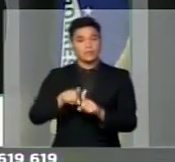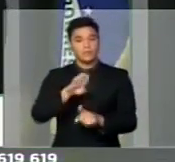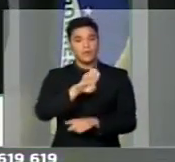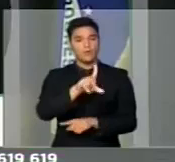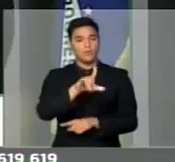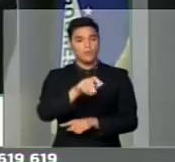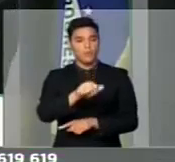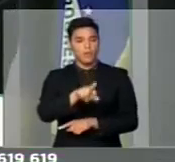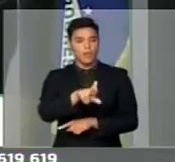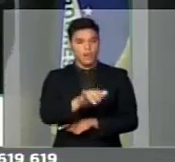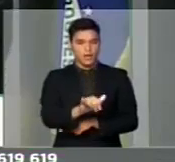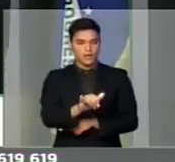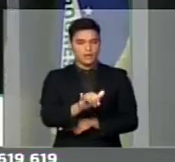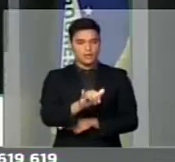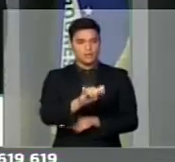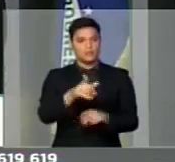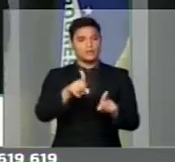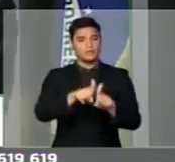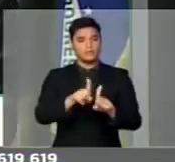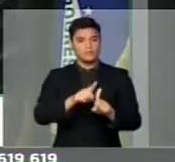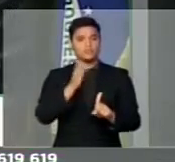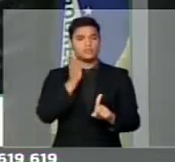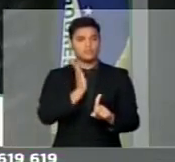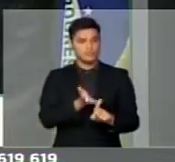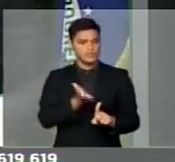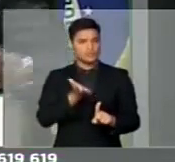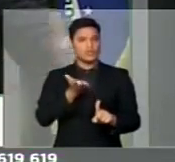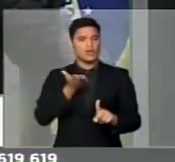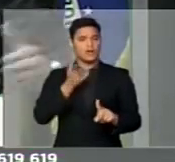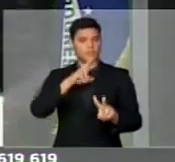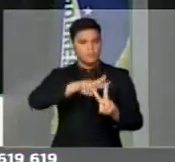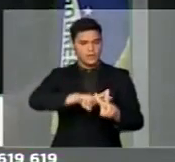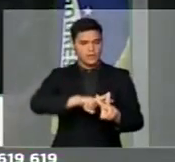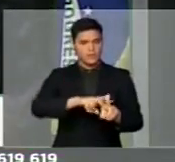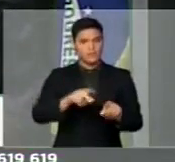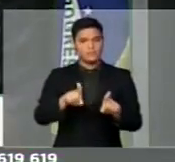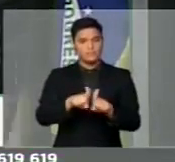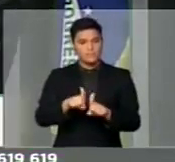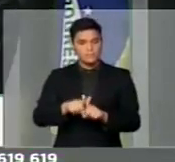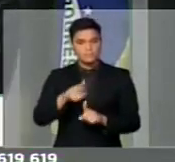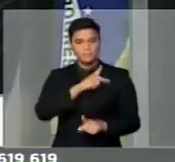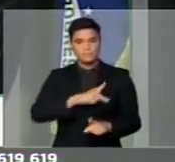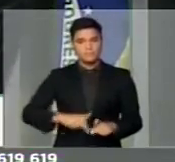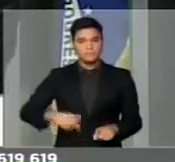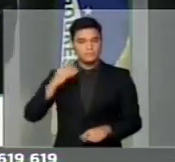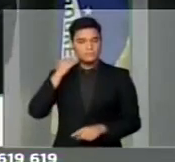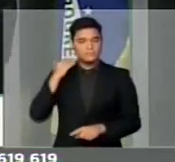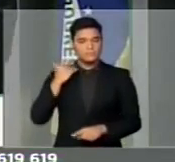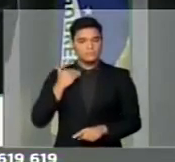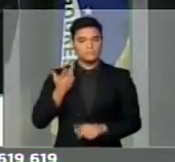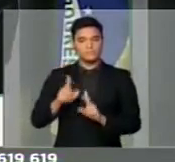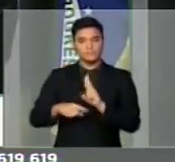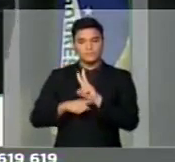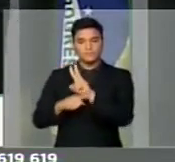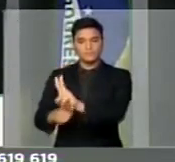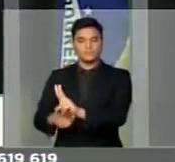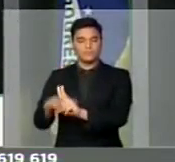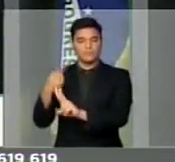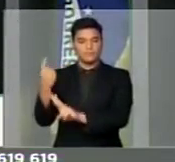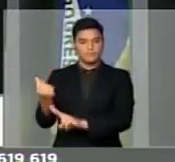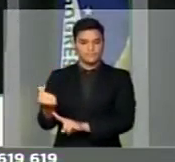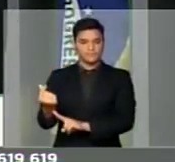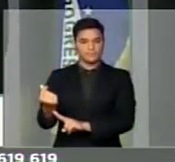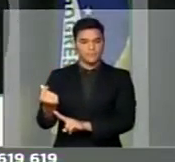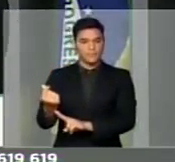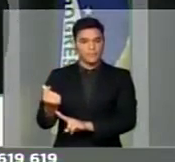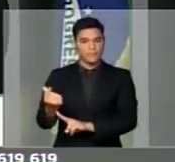está preso, praticamente um réu confesso, por parte do presidente do banco, que prevaricou, que emprestou o dinheiro